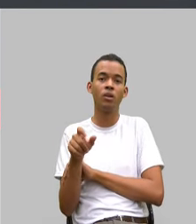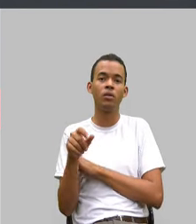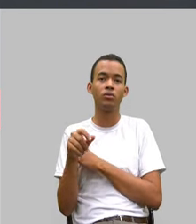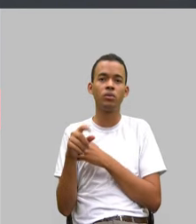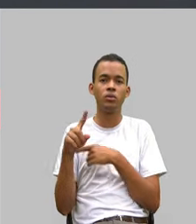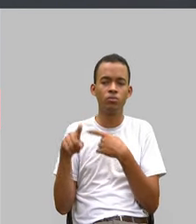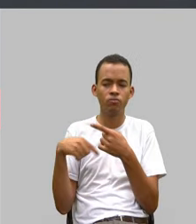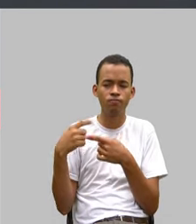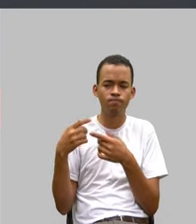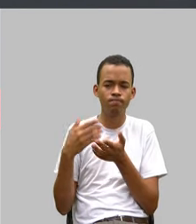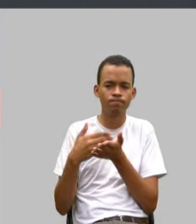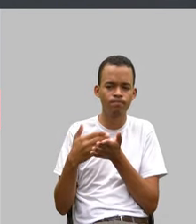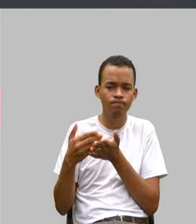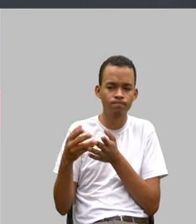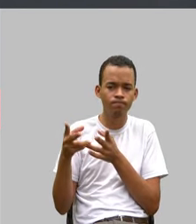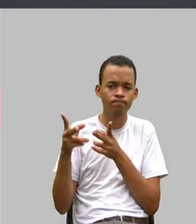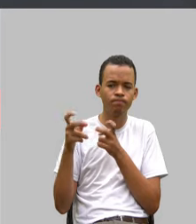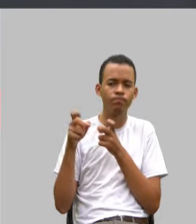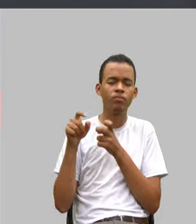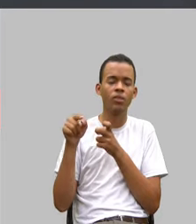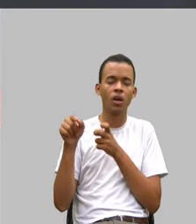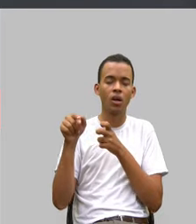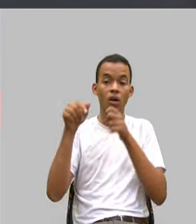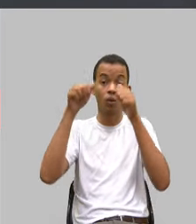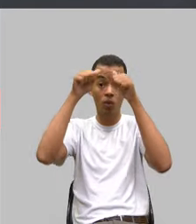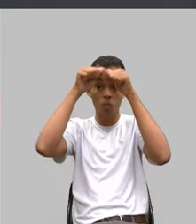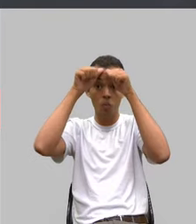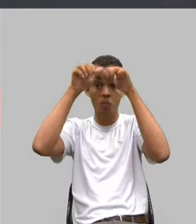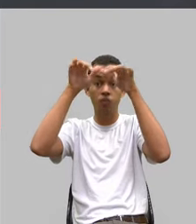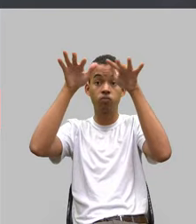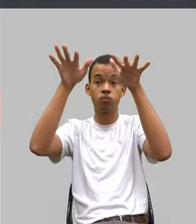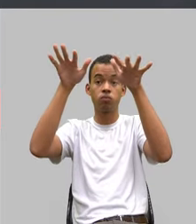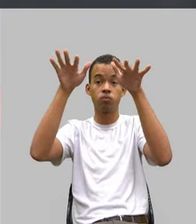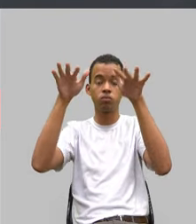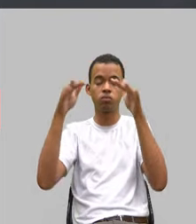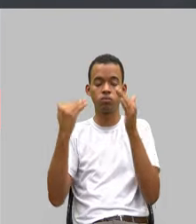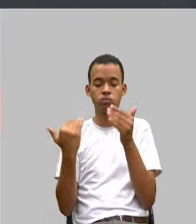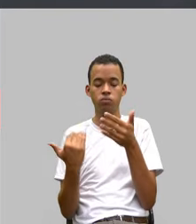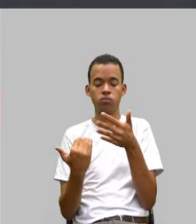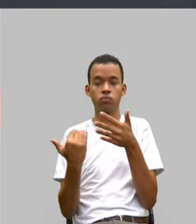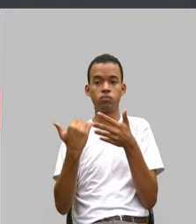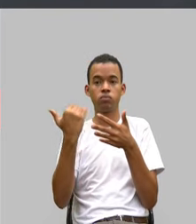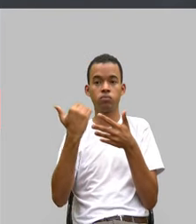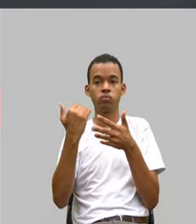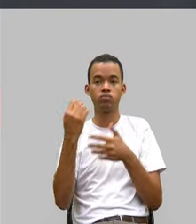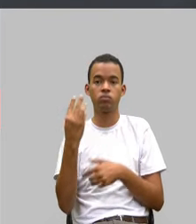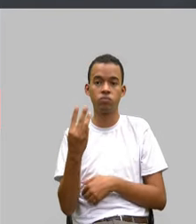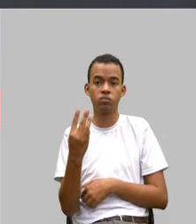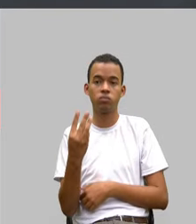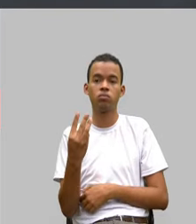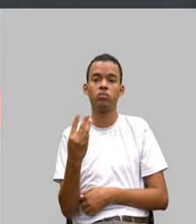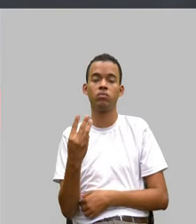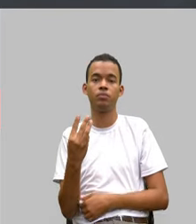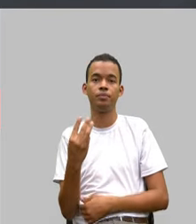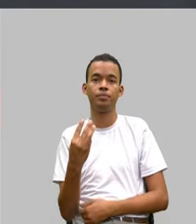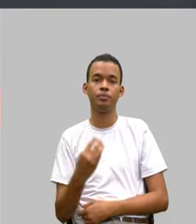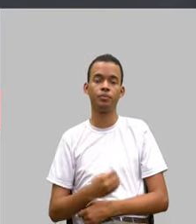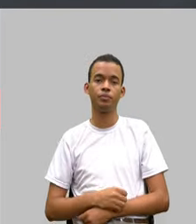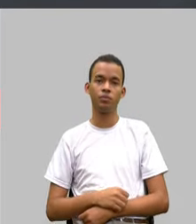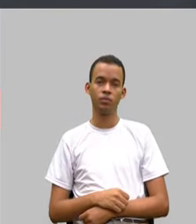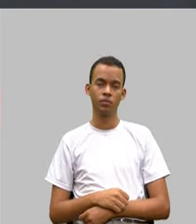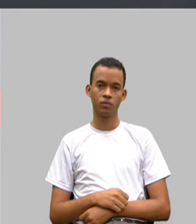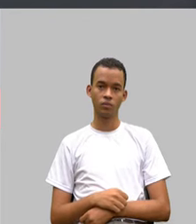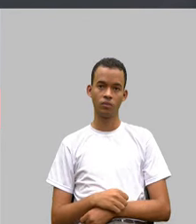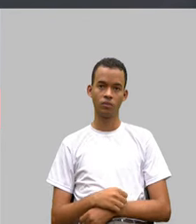Severo de grau três porque eram as cormobidades né de todas as as as